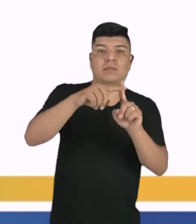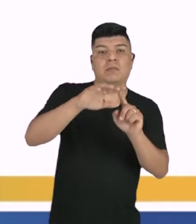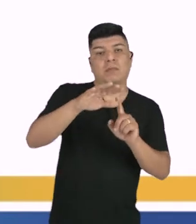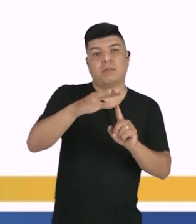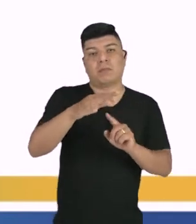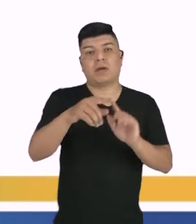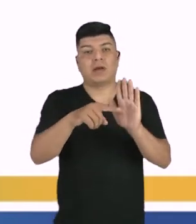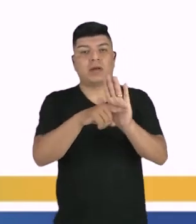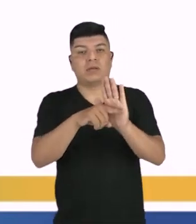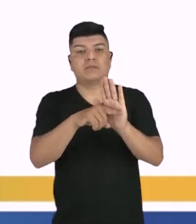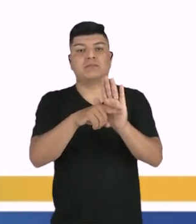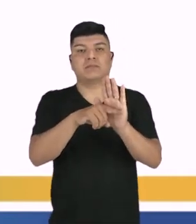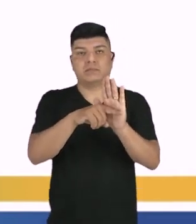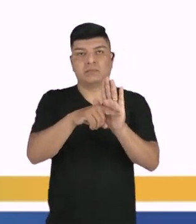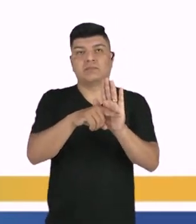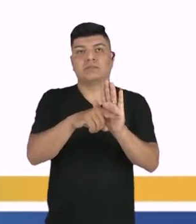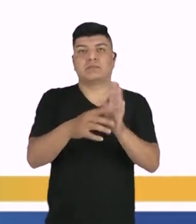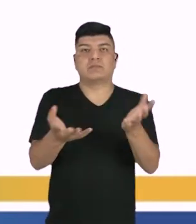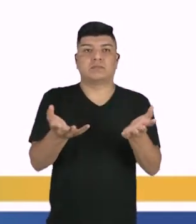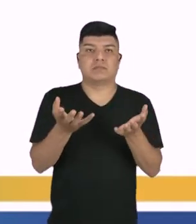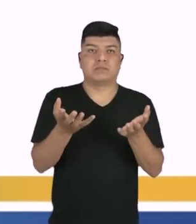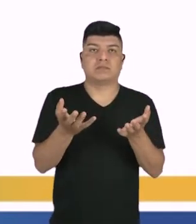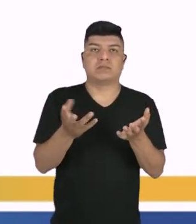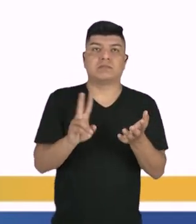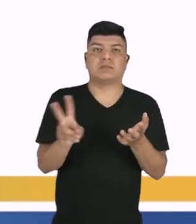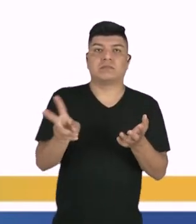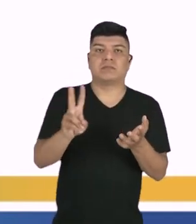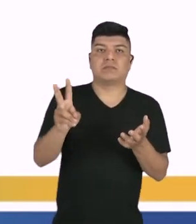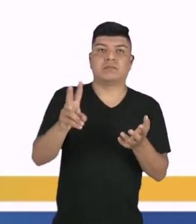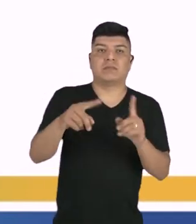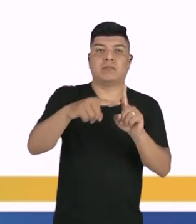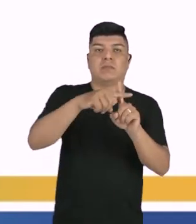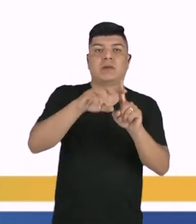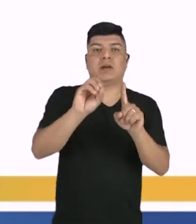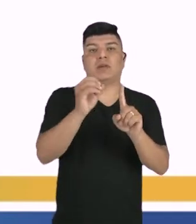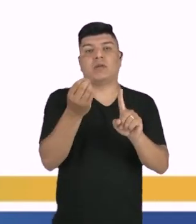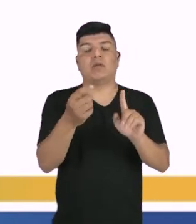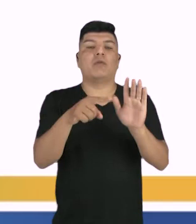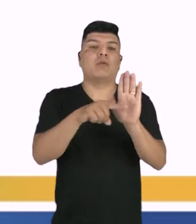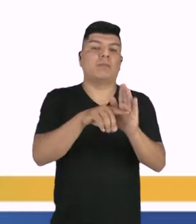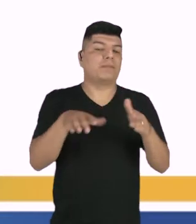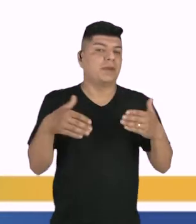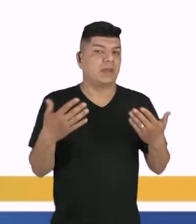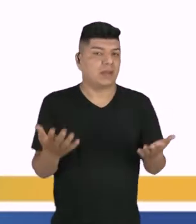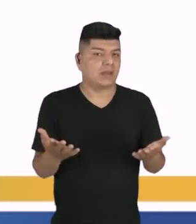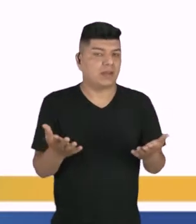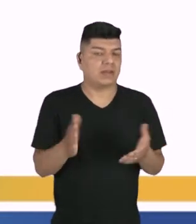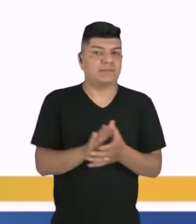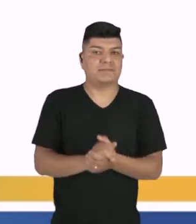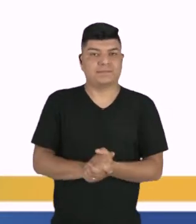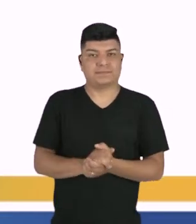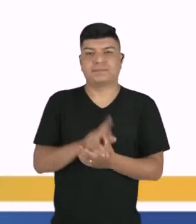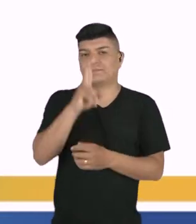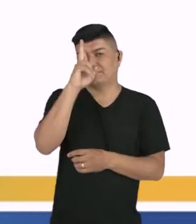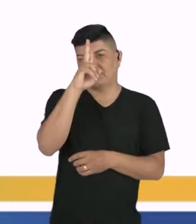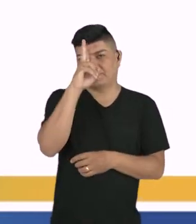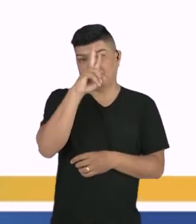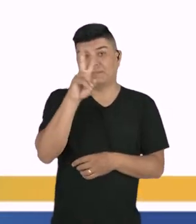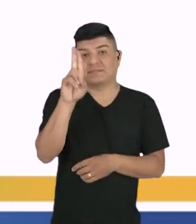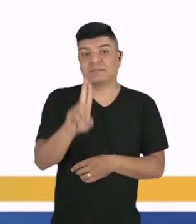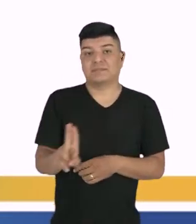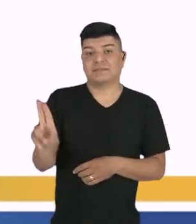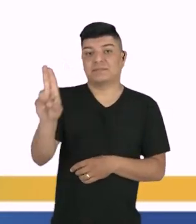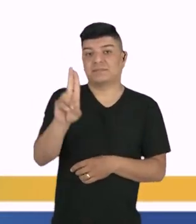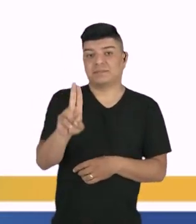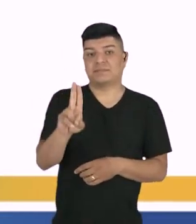menos. Agora, nós queremos o valor mais ou o valor menos? Lembre que nós estamos